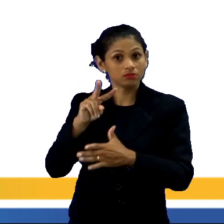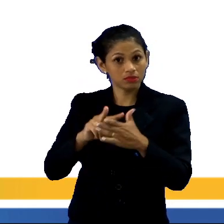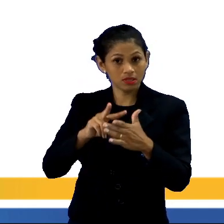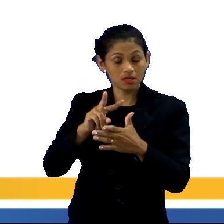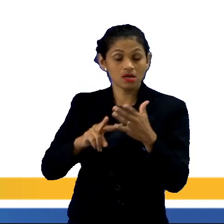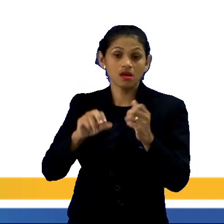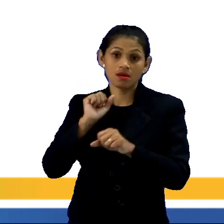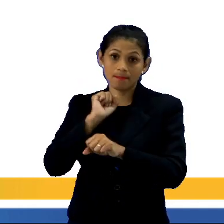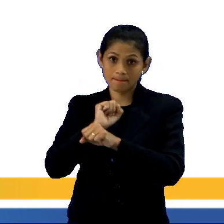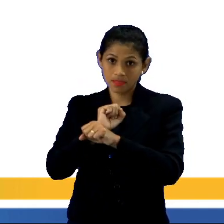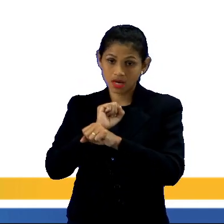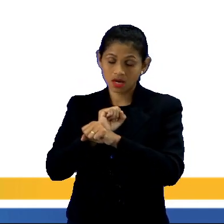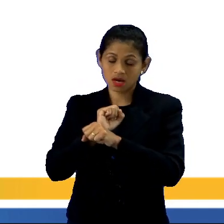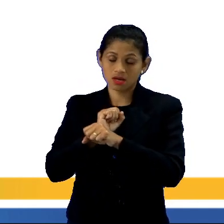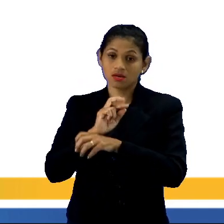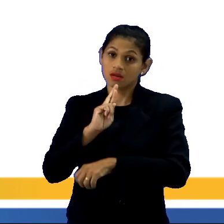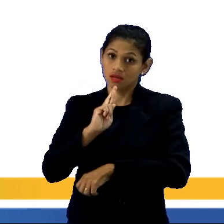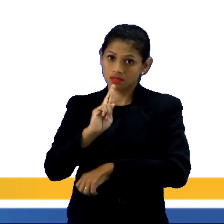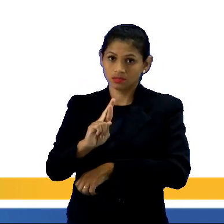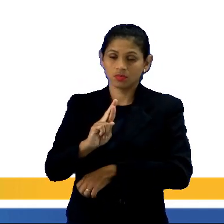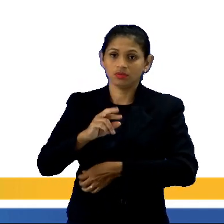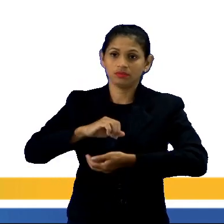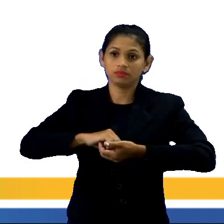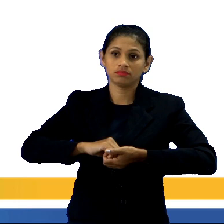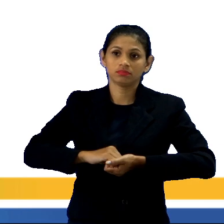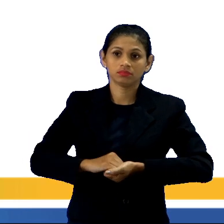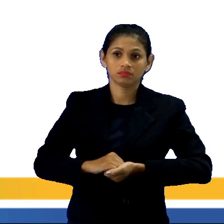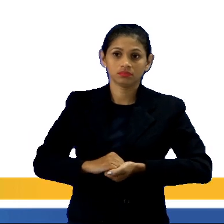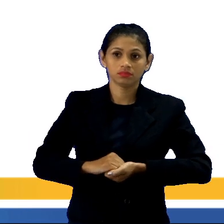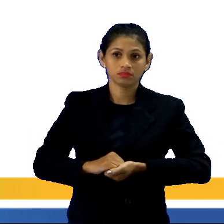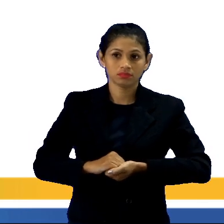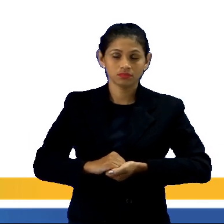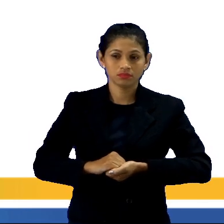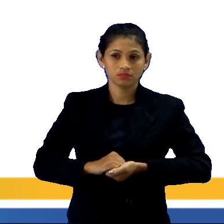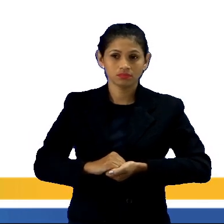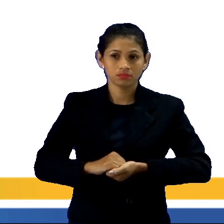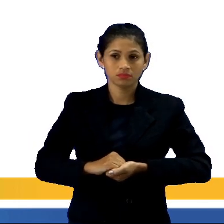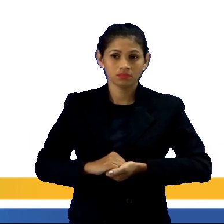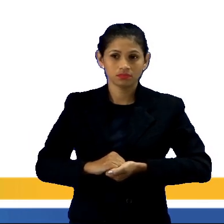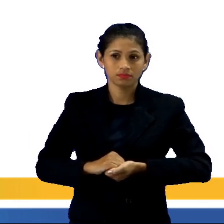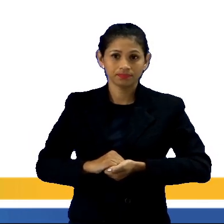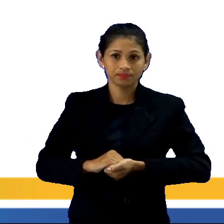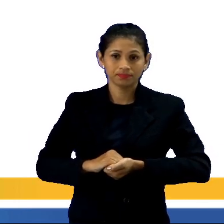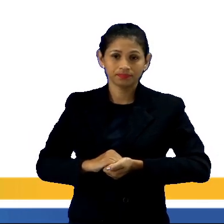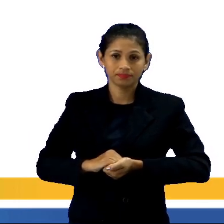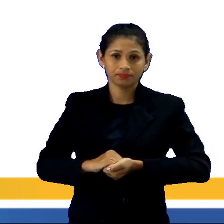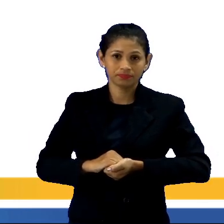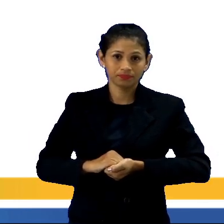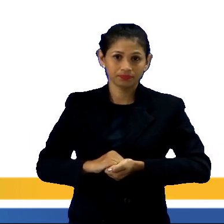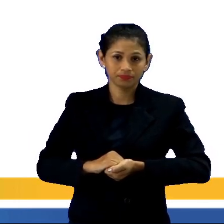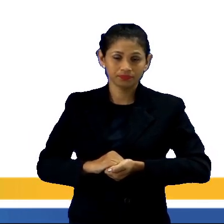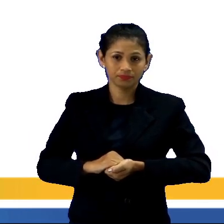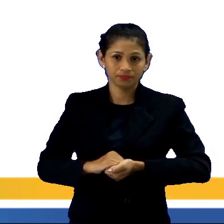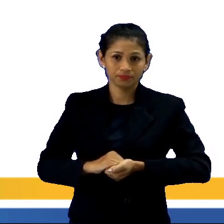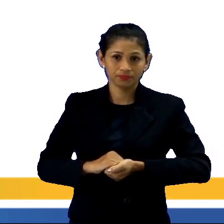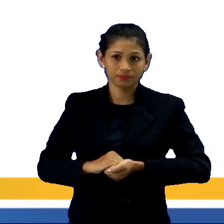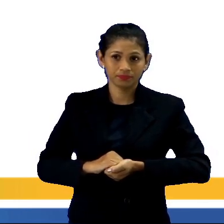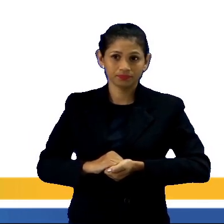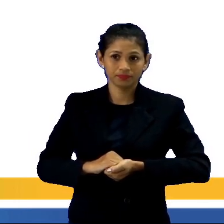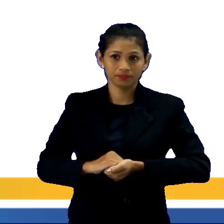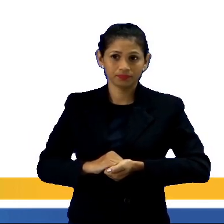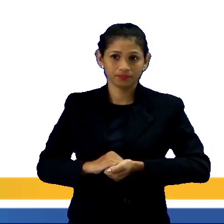audição. Ou letra D, gustação e visão. E aí, quais sentidos estão relacionados a essas